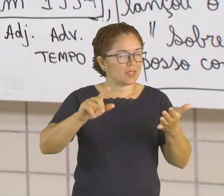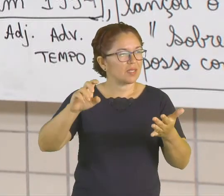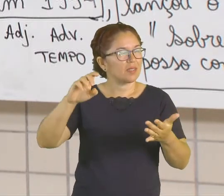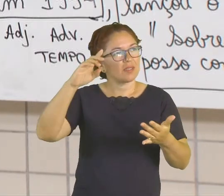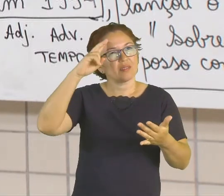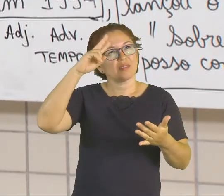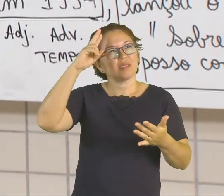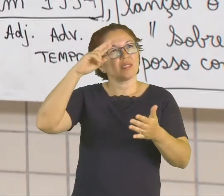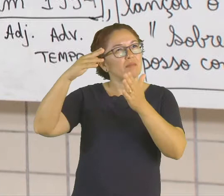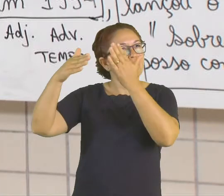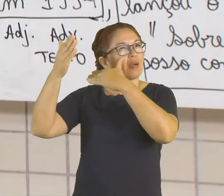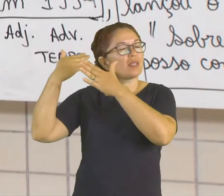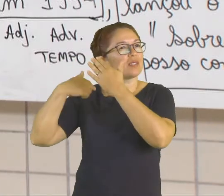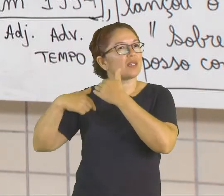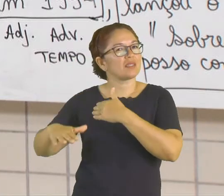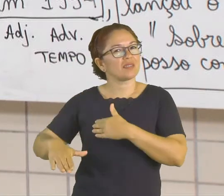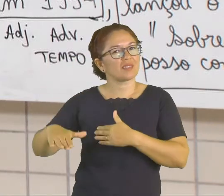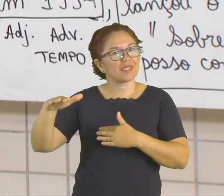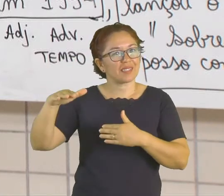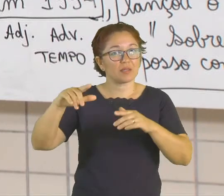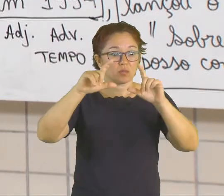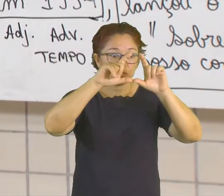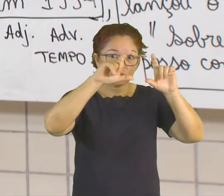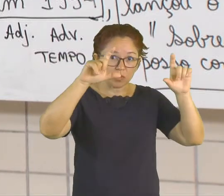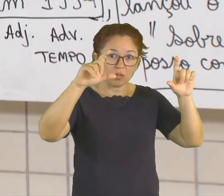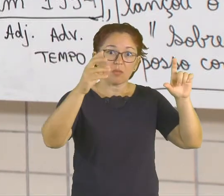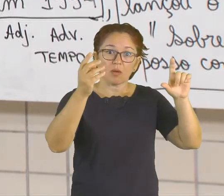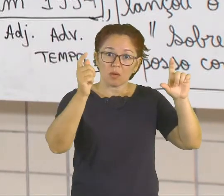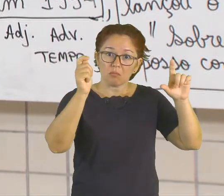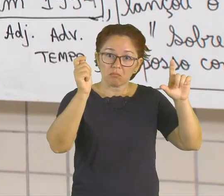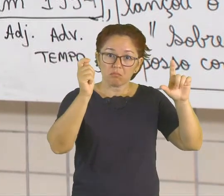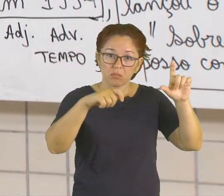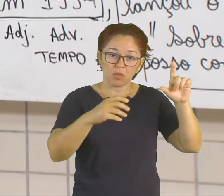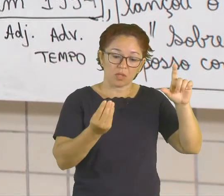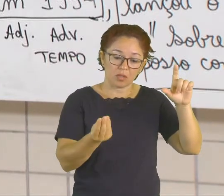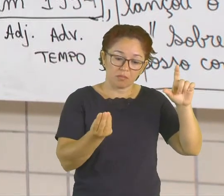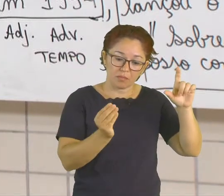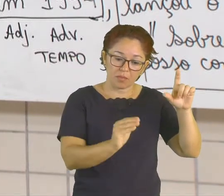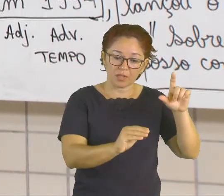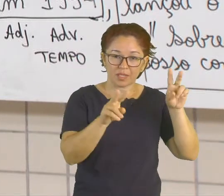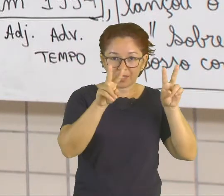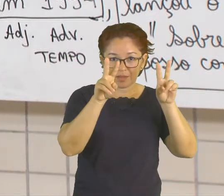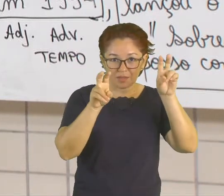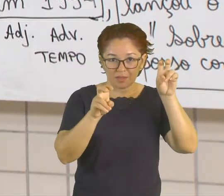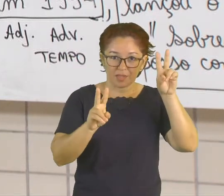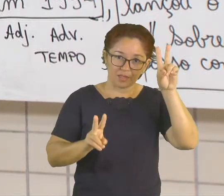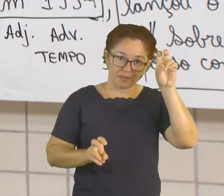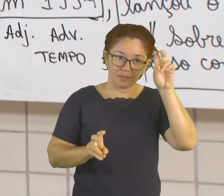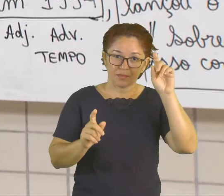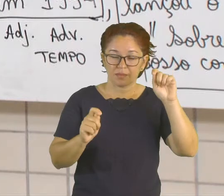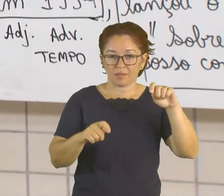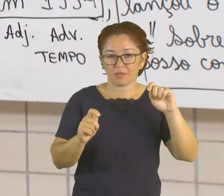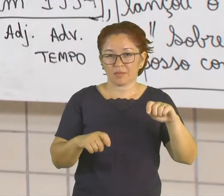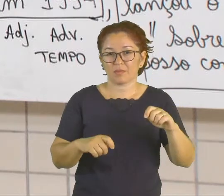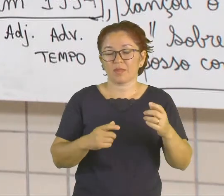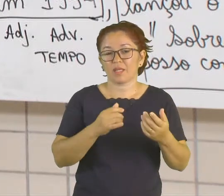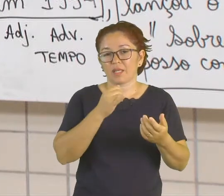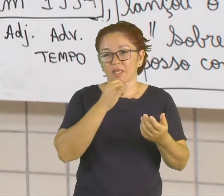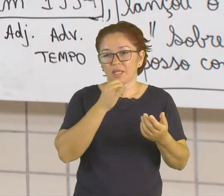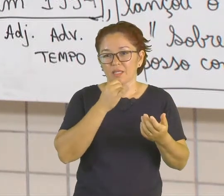Infância, como é o título do texto que você leu, também tem que estar entre aspas. Então, não é só o nome do livro em